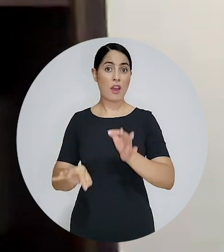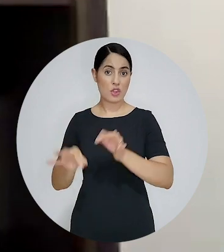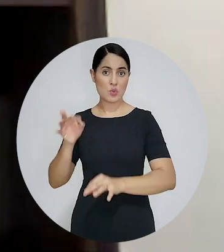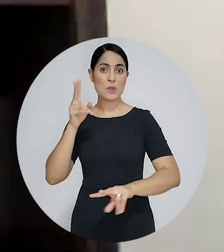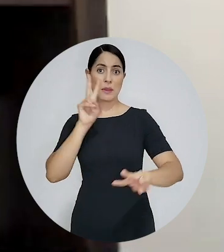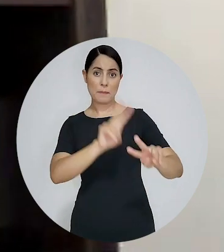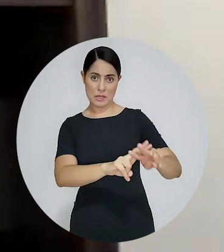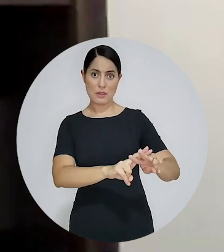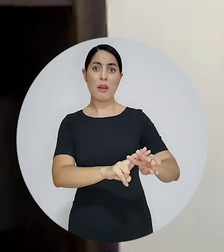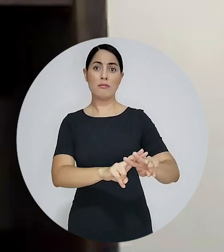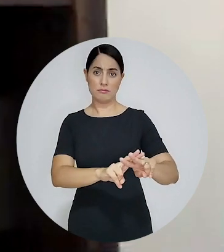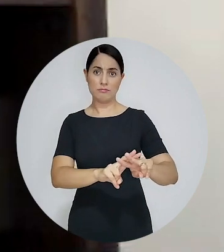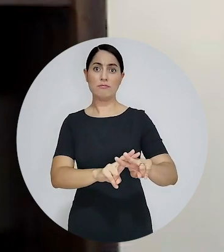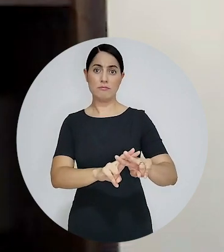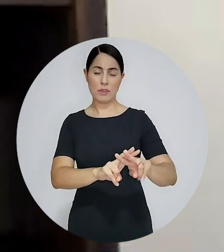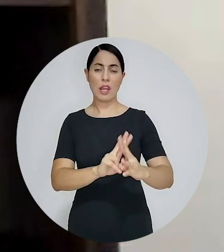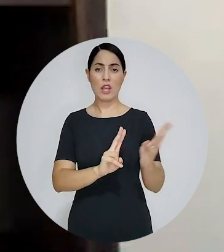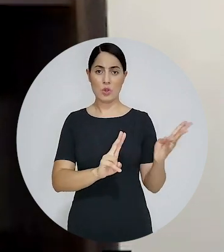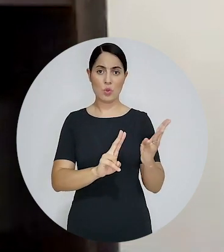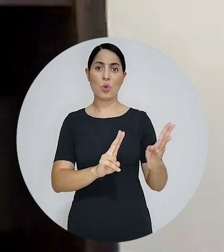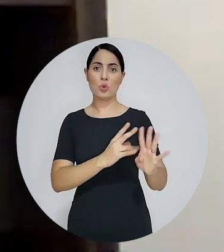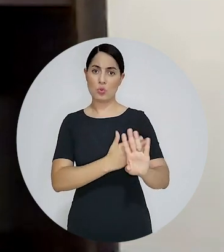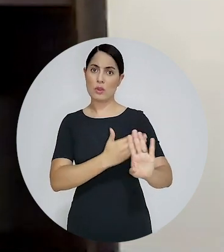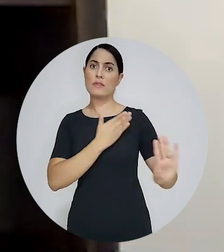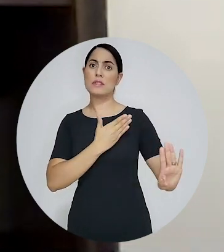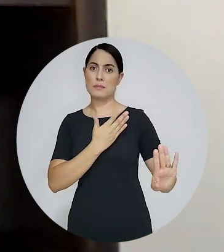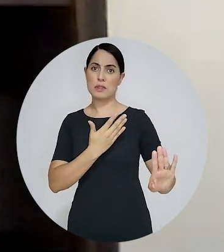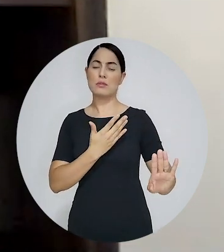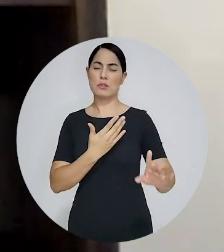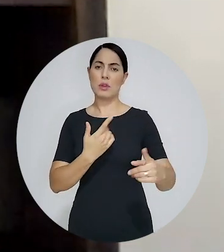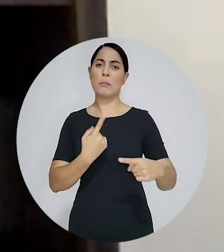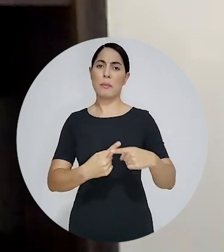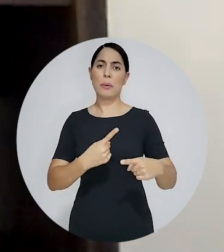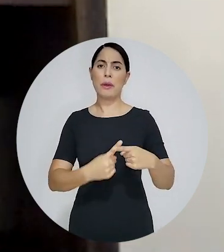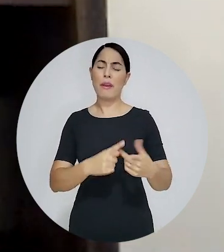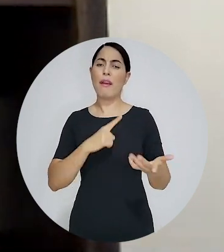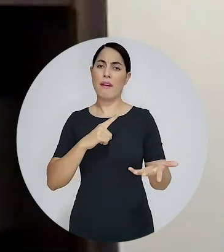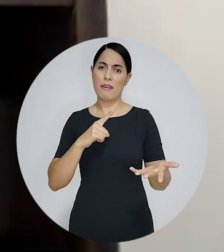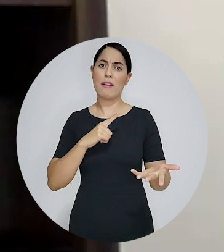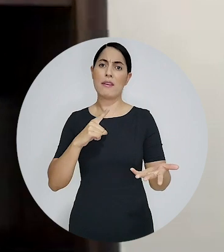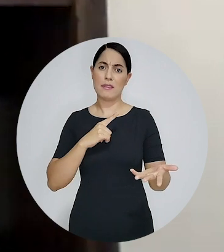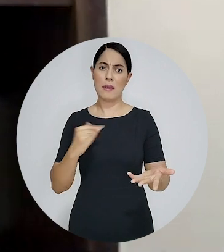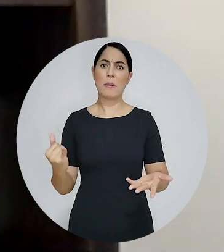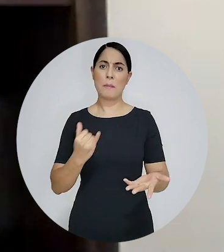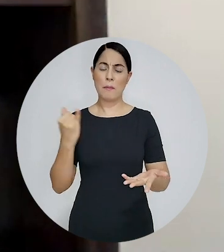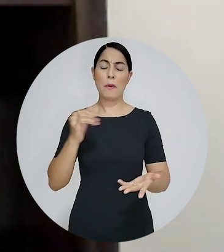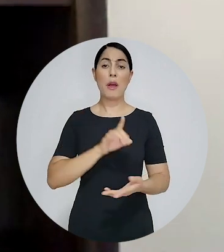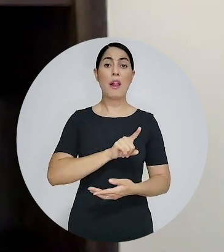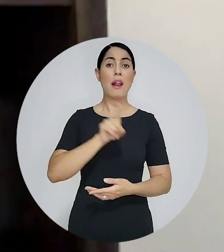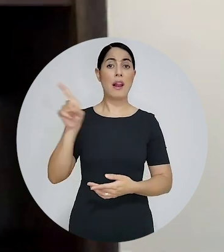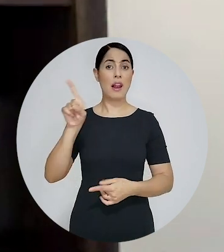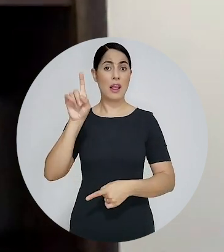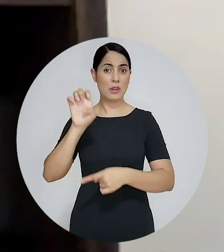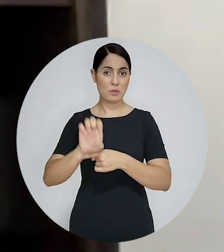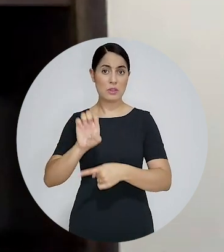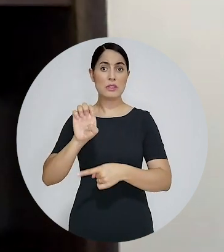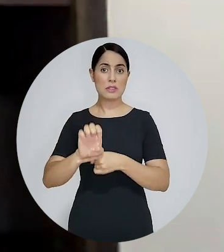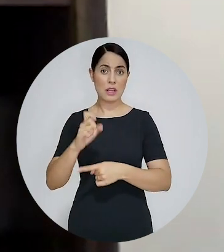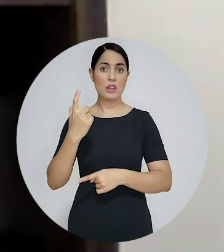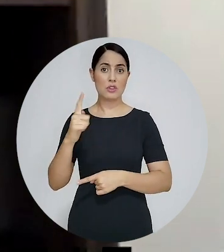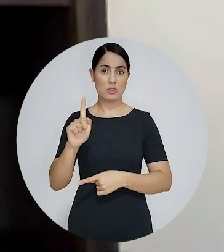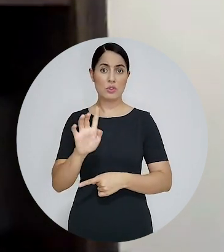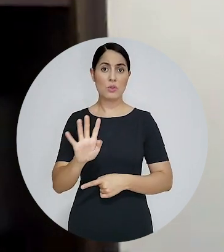que outras tantas que se seguem, inclusive na ação civil pública inédita que distribuímos naquele estado da